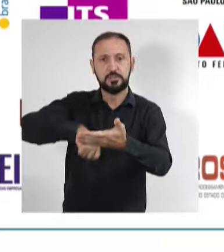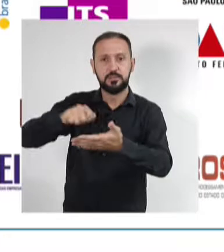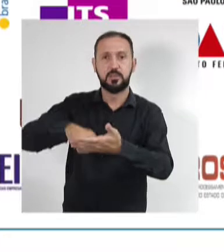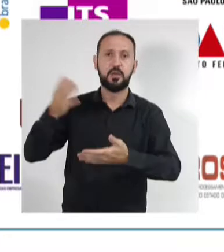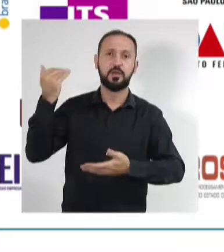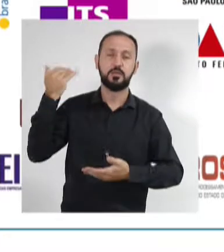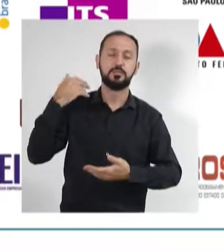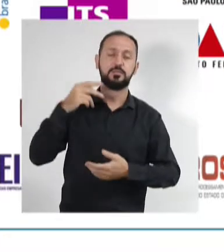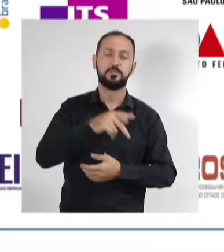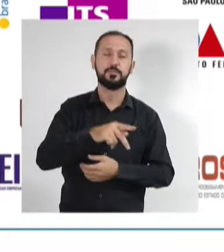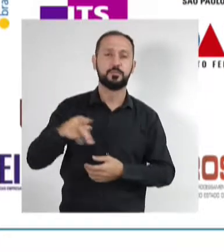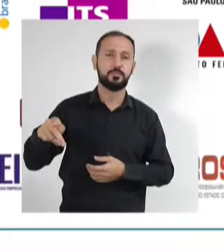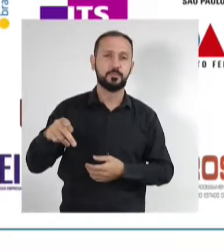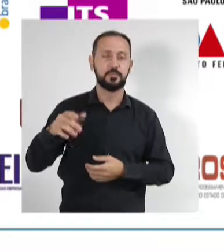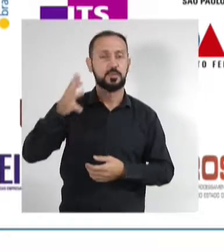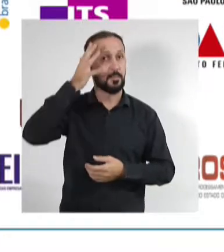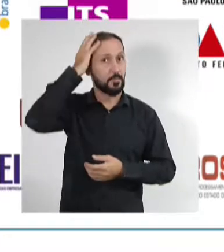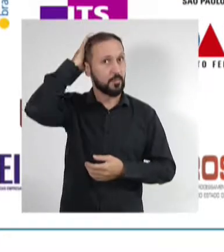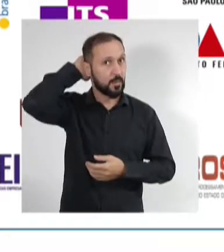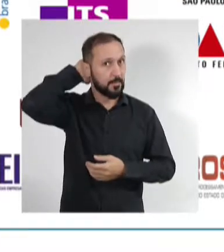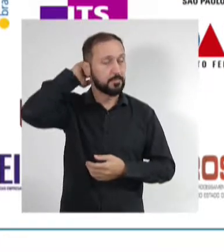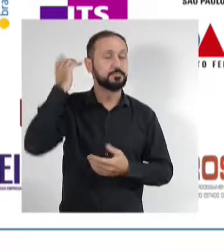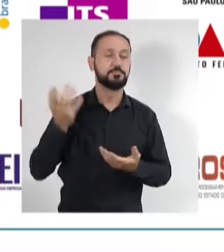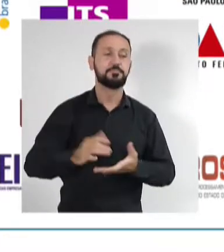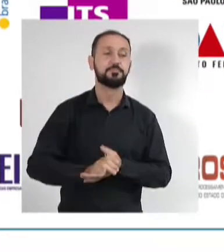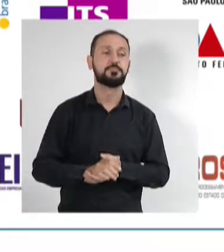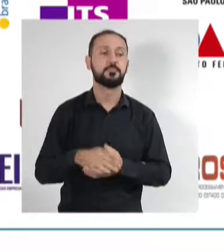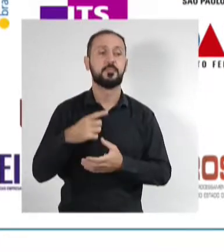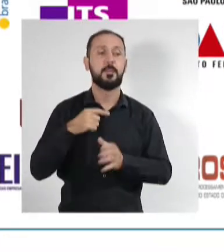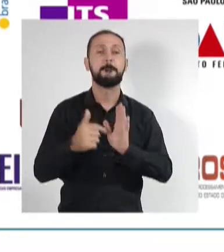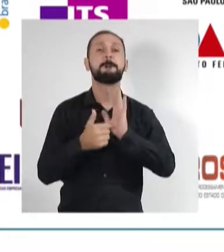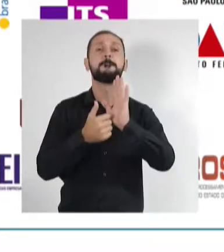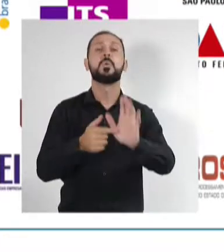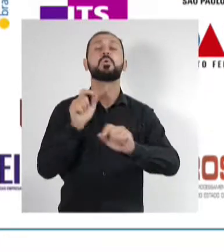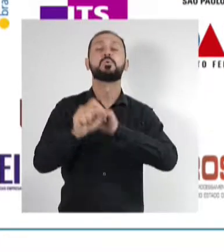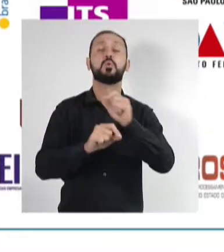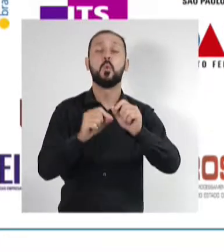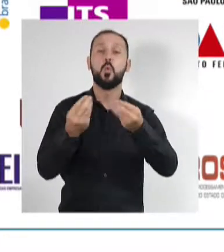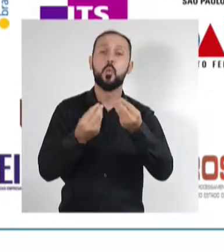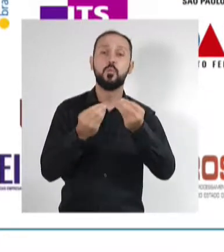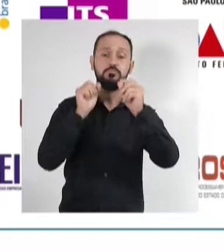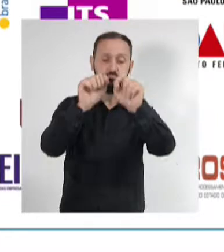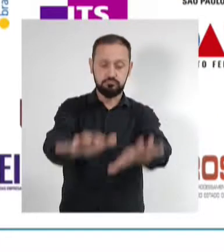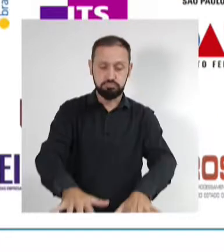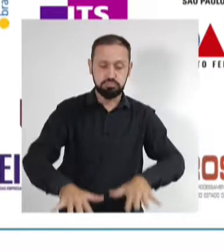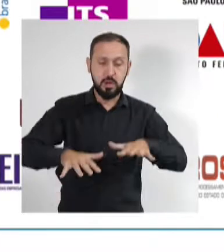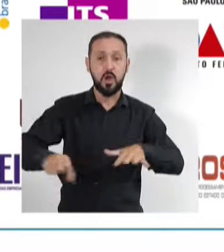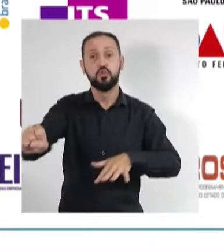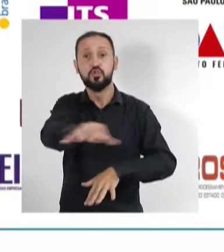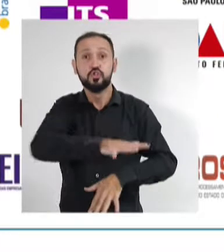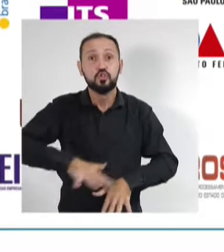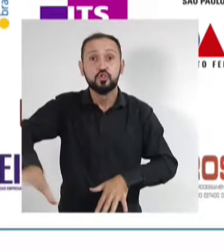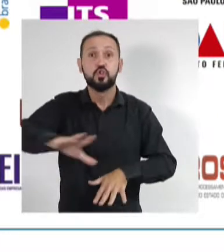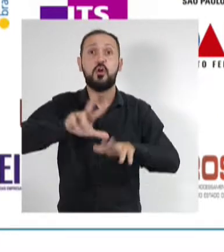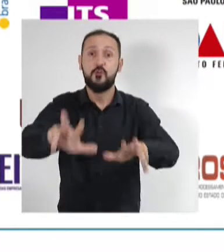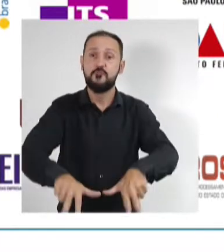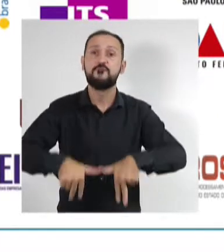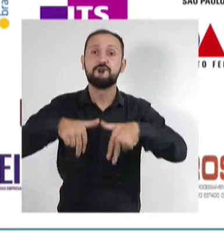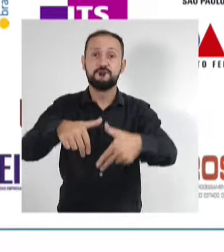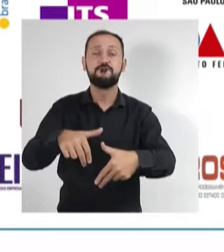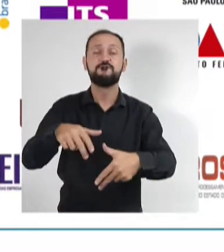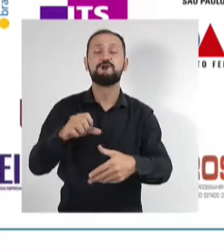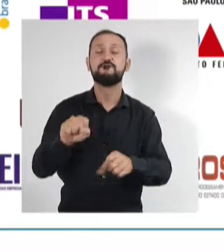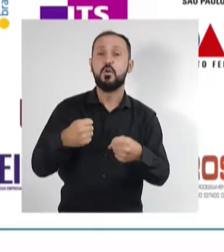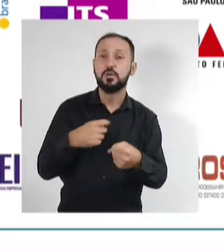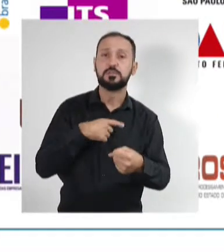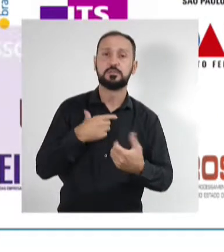presidente Michel Temer, e isso representou a força social que uma legislação de proteção de dados